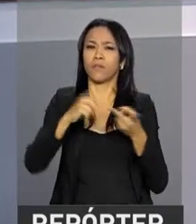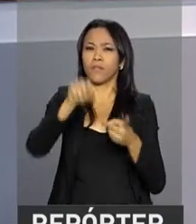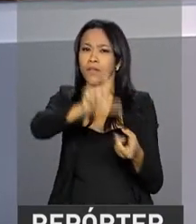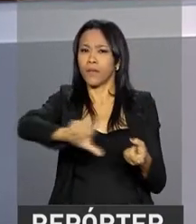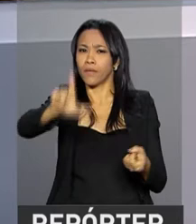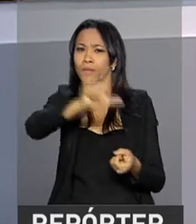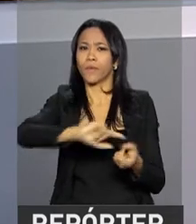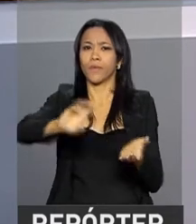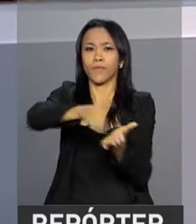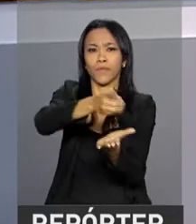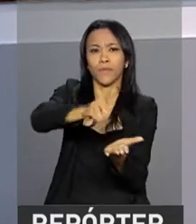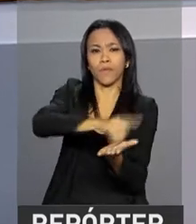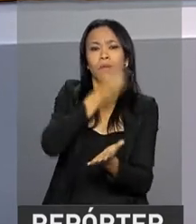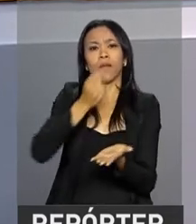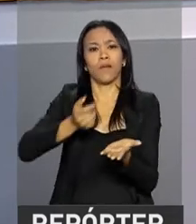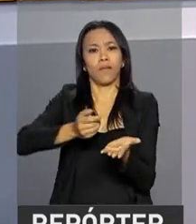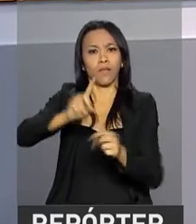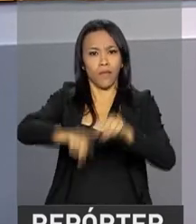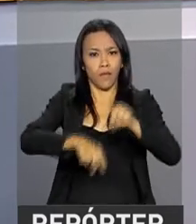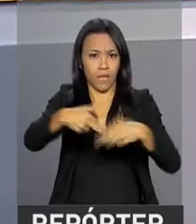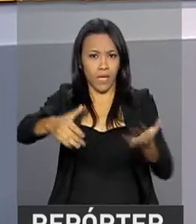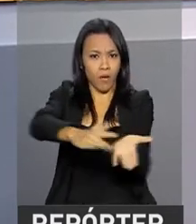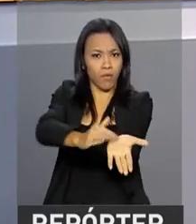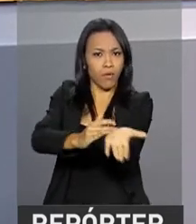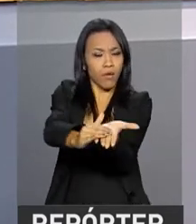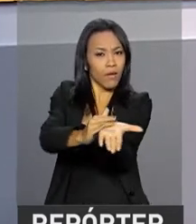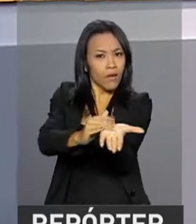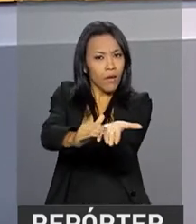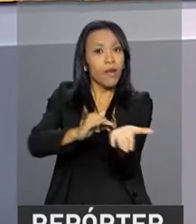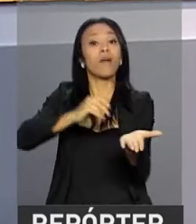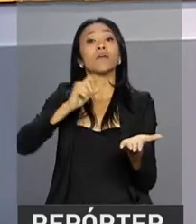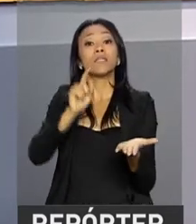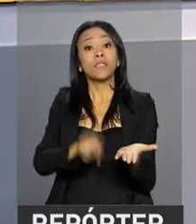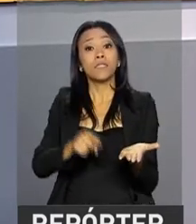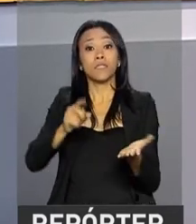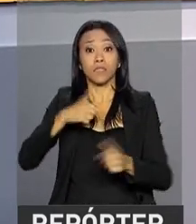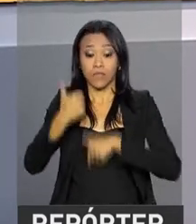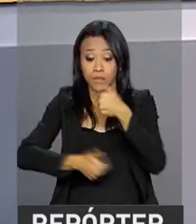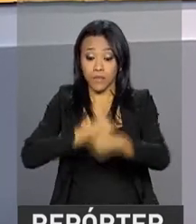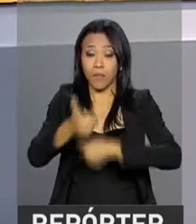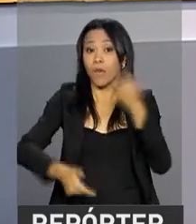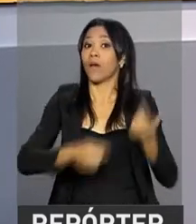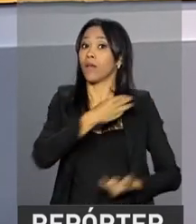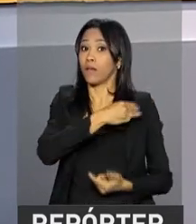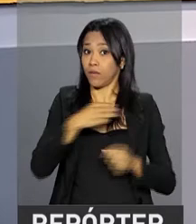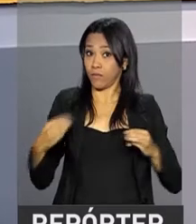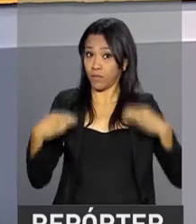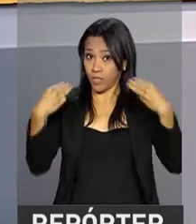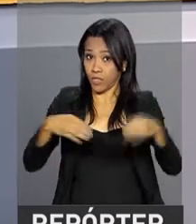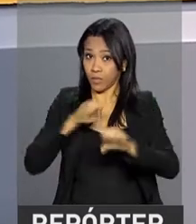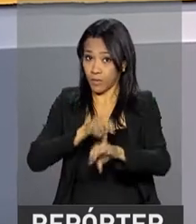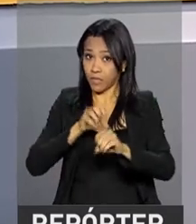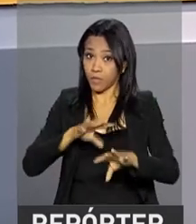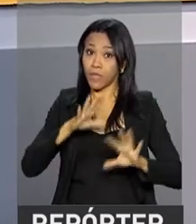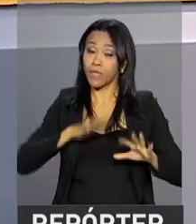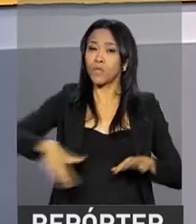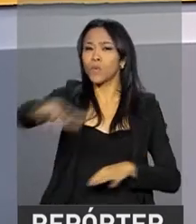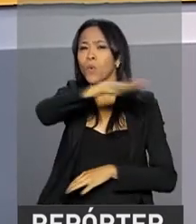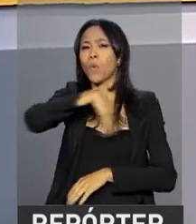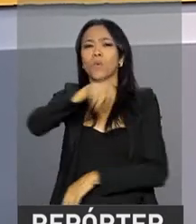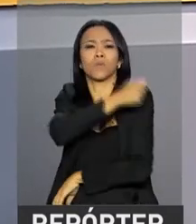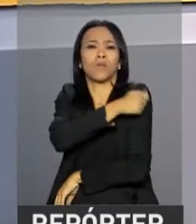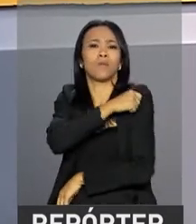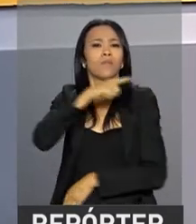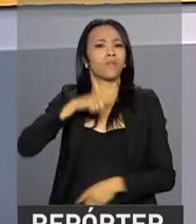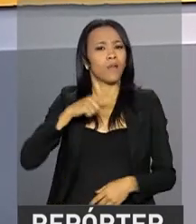braile a cada ano o ministério da educação trabalha para que os alunos de escolas públicas de todo o país tenham acesso a material